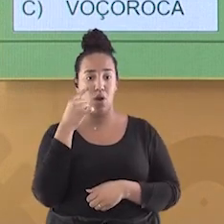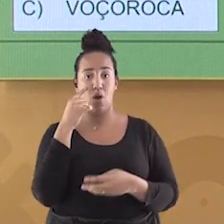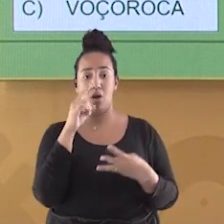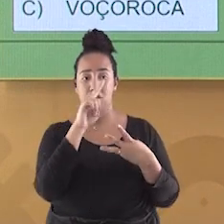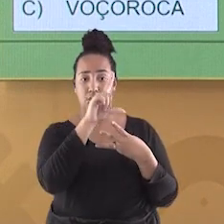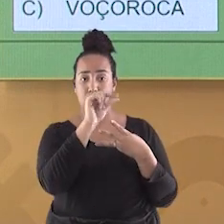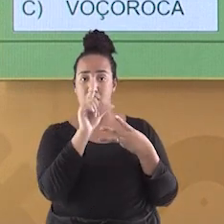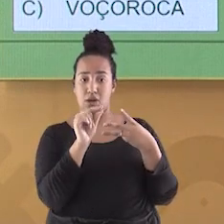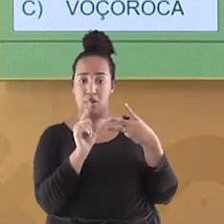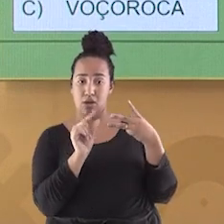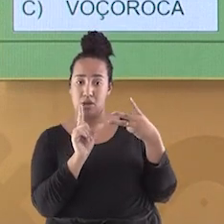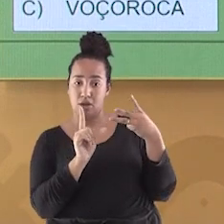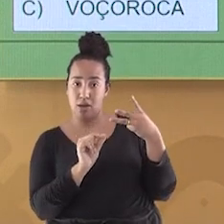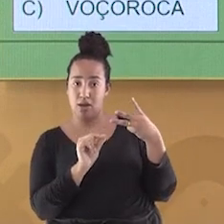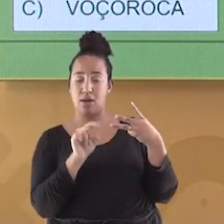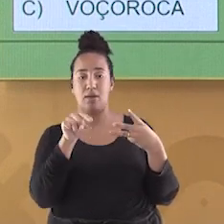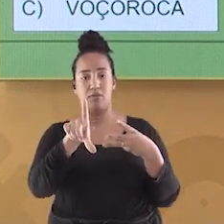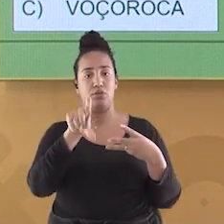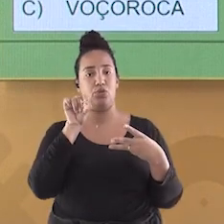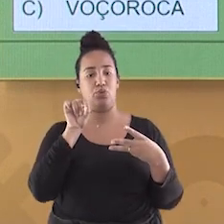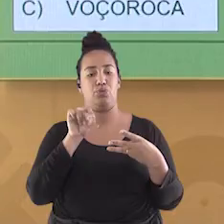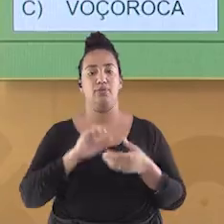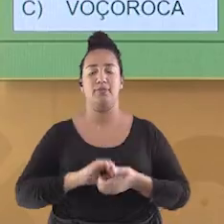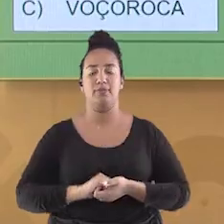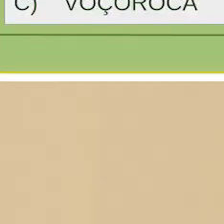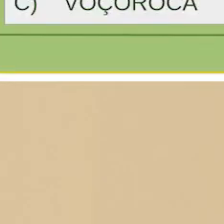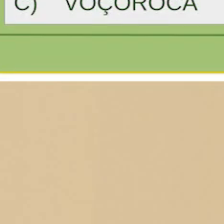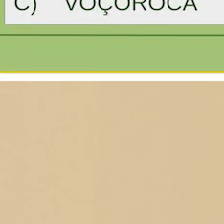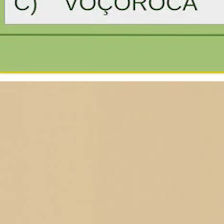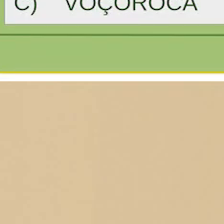Olhem as opções que nós temos e marquem.